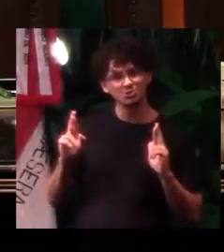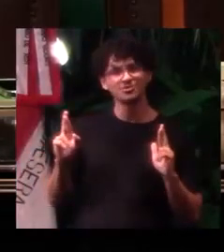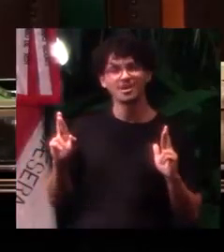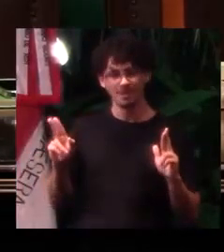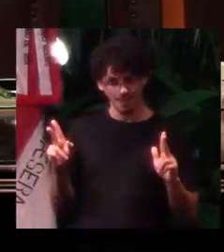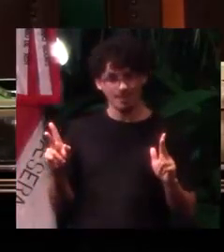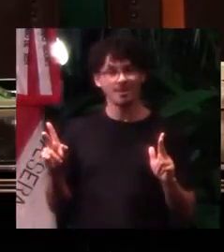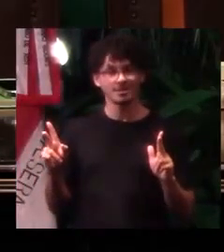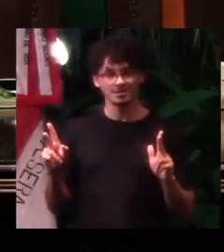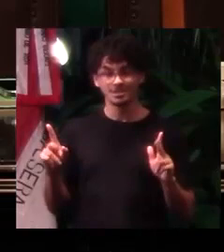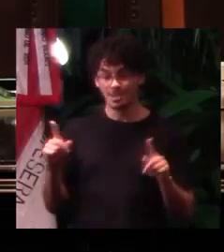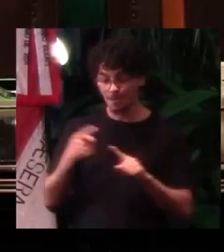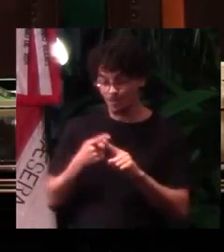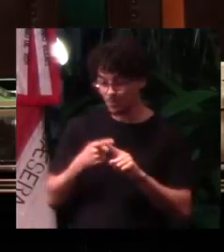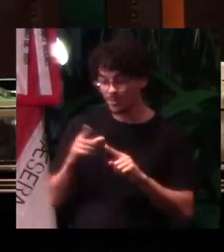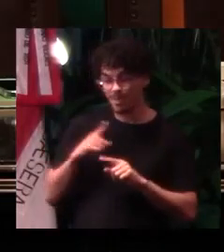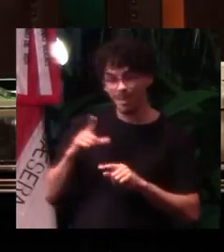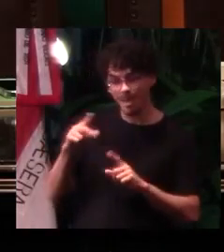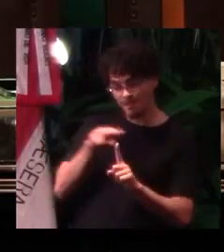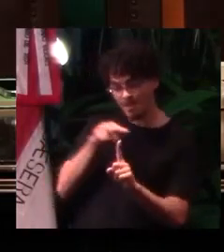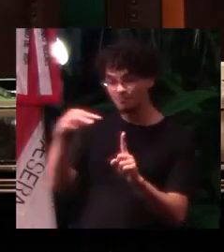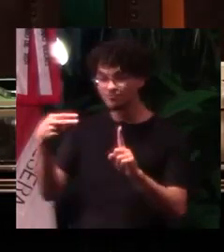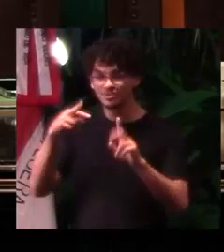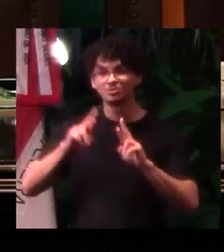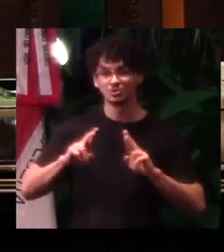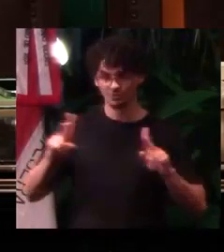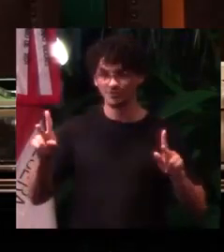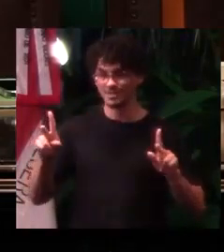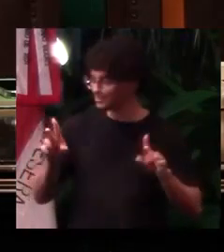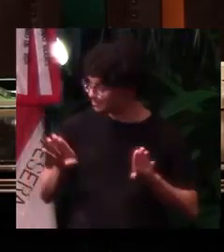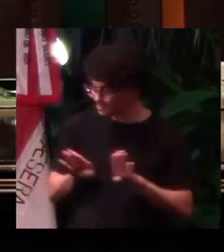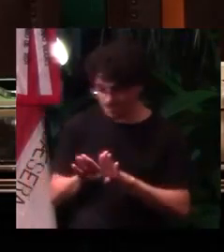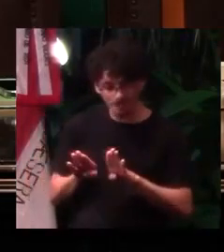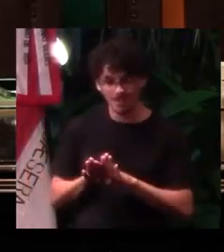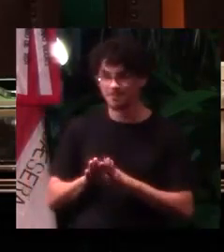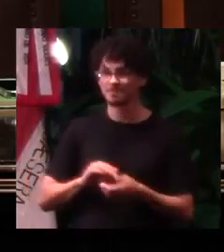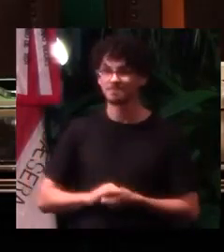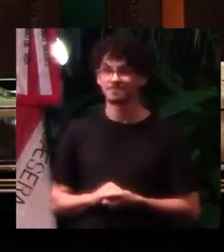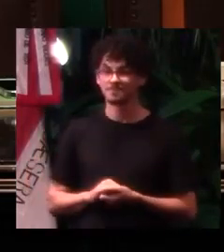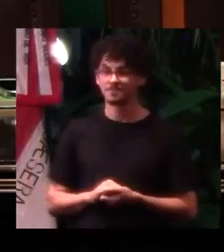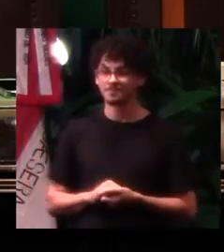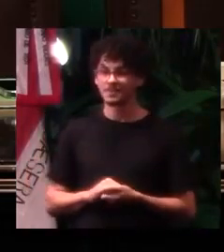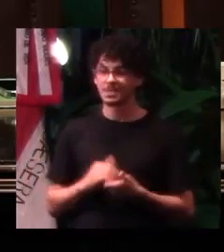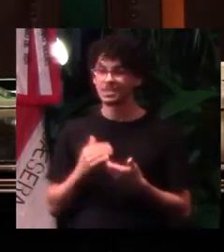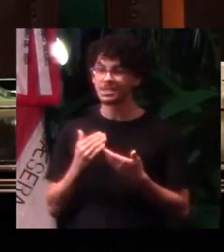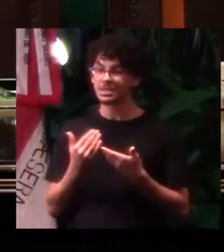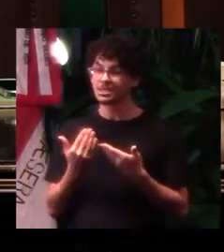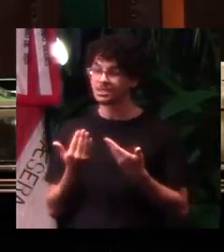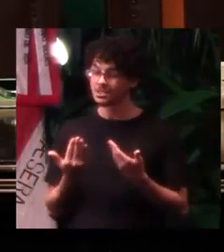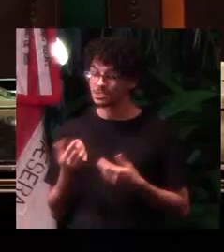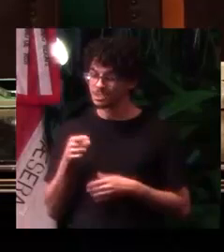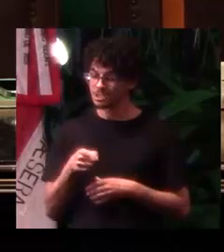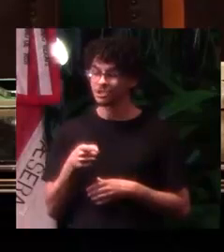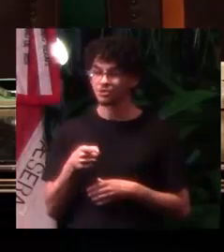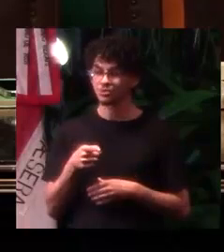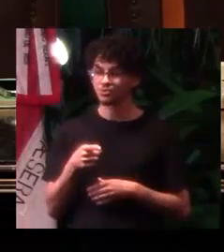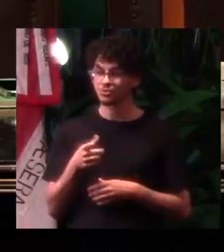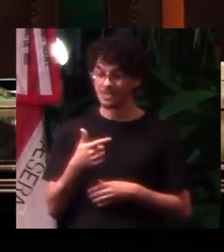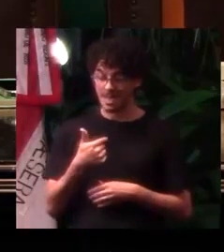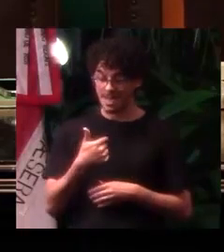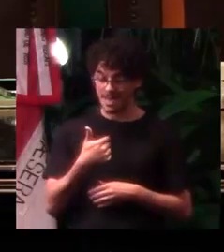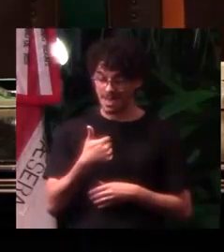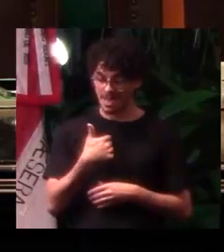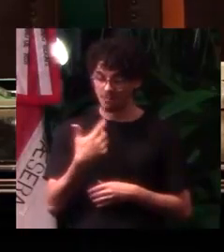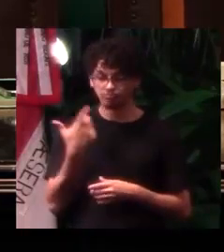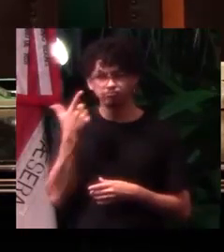de descentralização permanente ali também. E isso me chama para